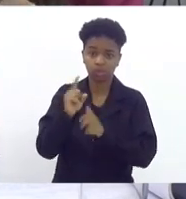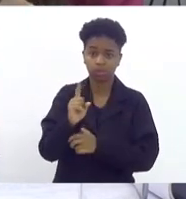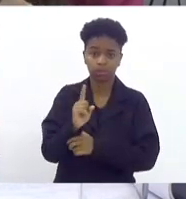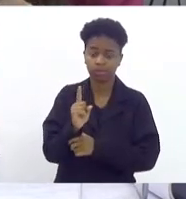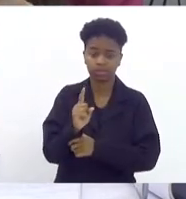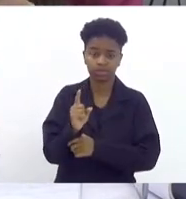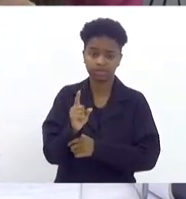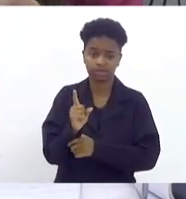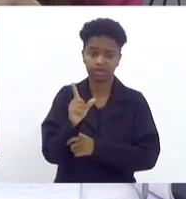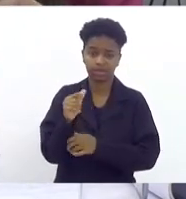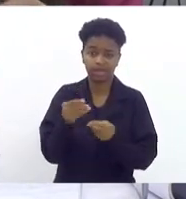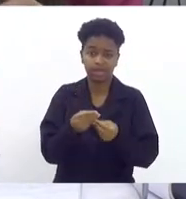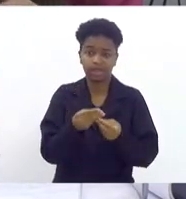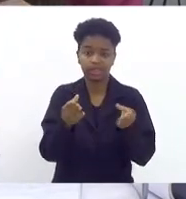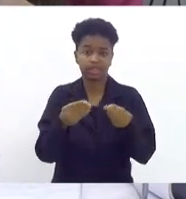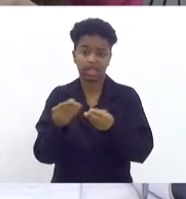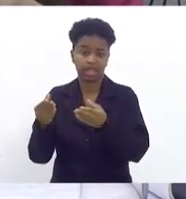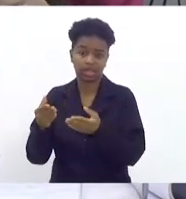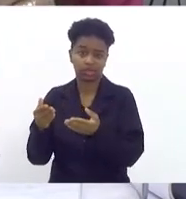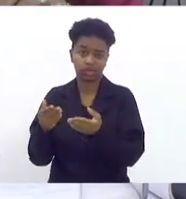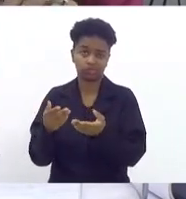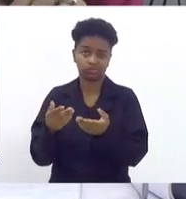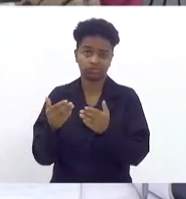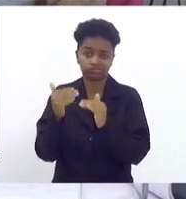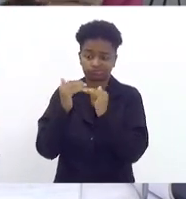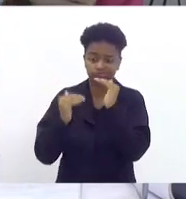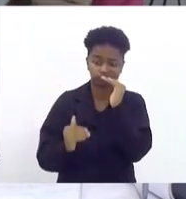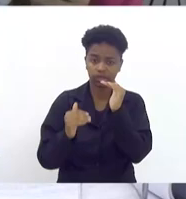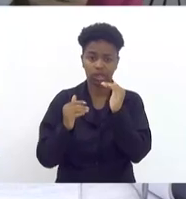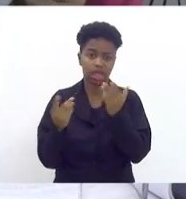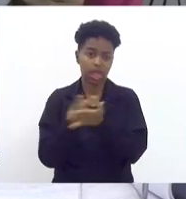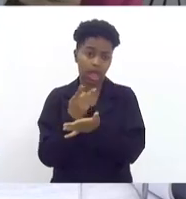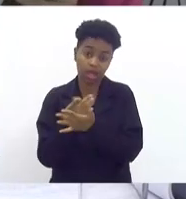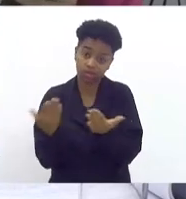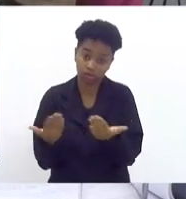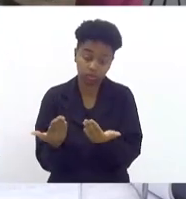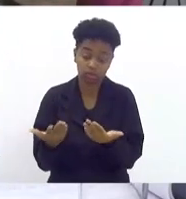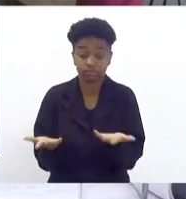que a distribuição possa ser indevida nesse momento e